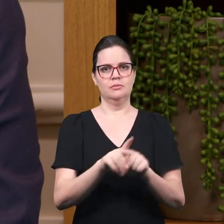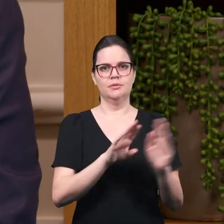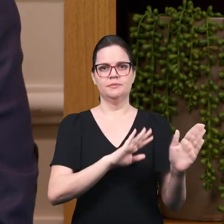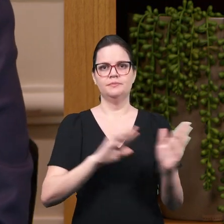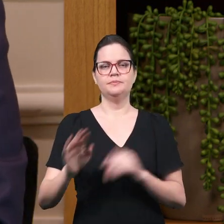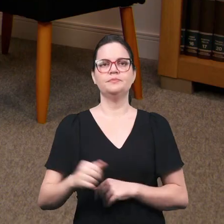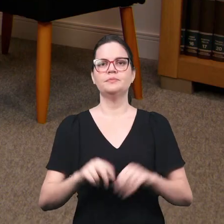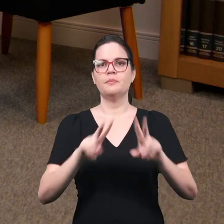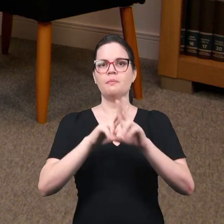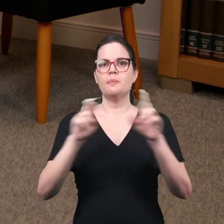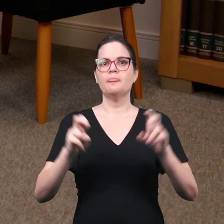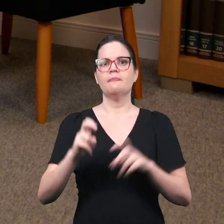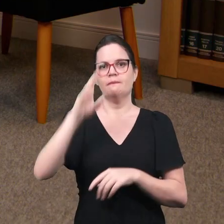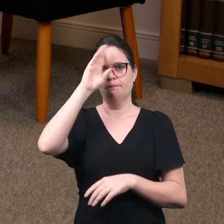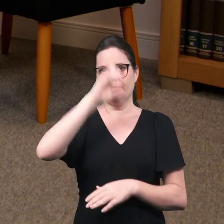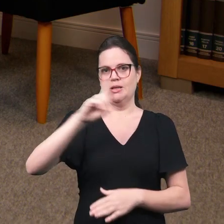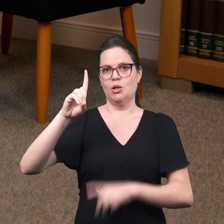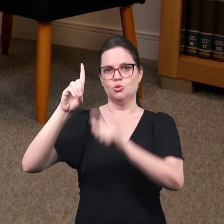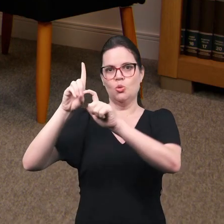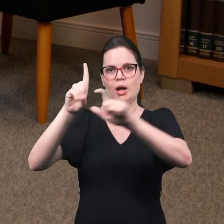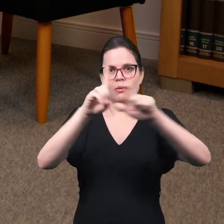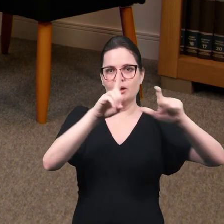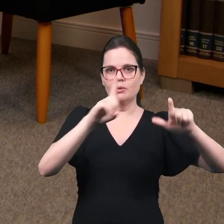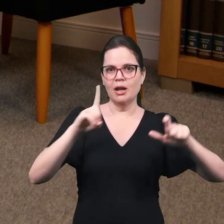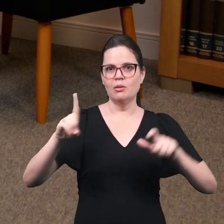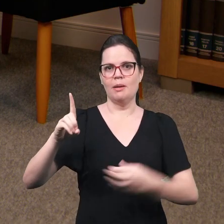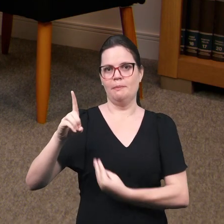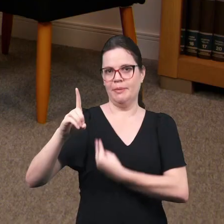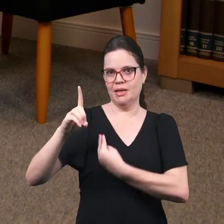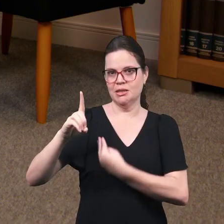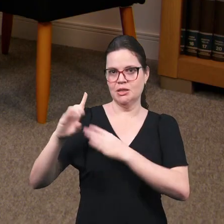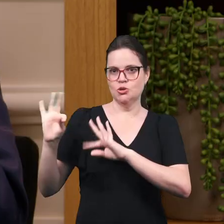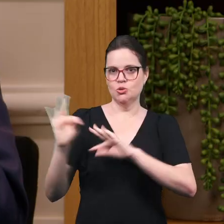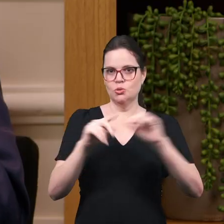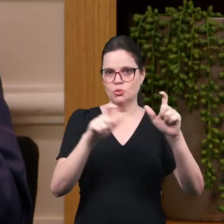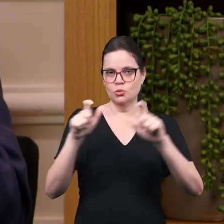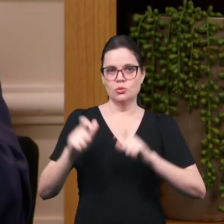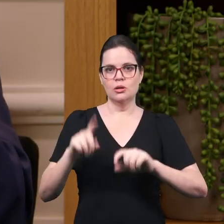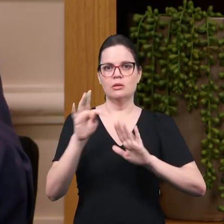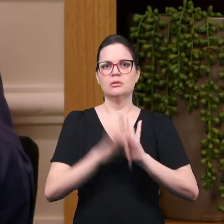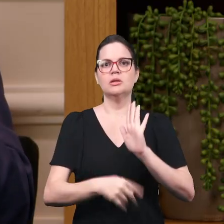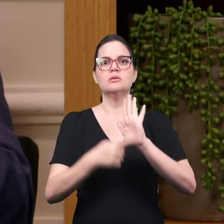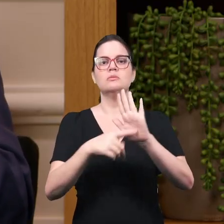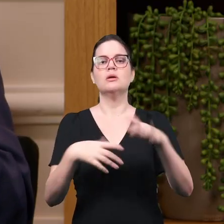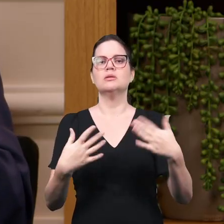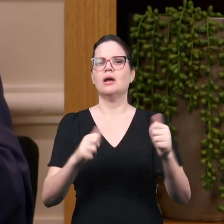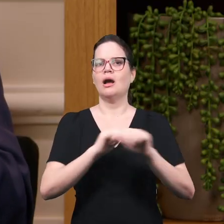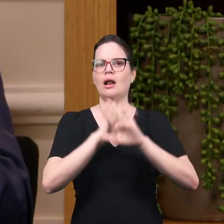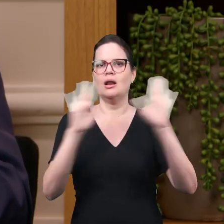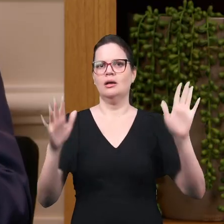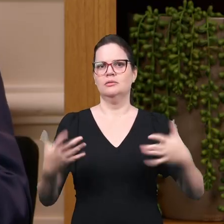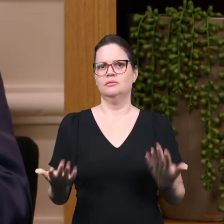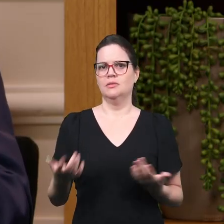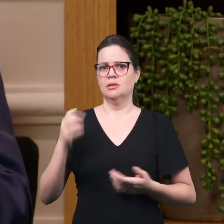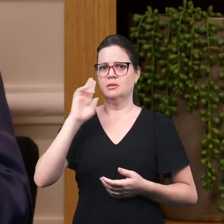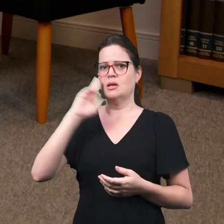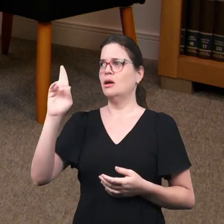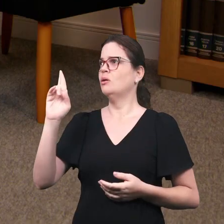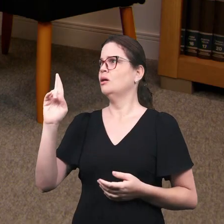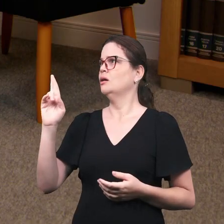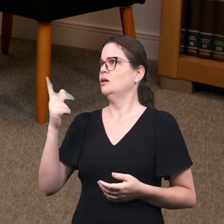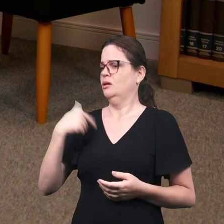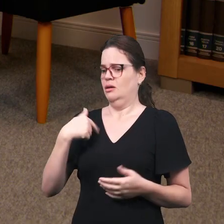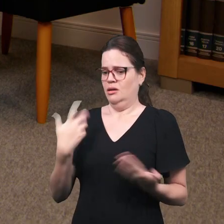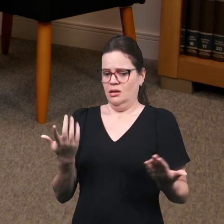onipresença, pastor Fernando, o texto é claro aqui, né? Para onde eu mirei do seu espírito?